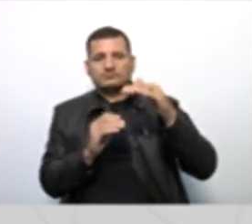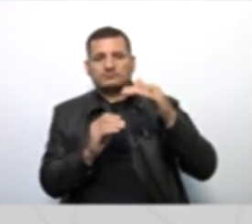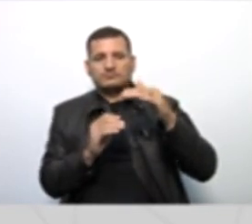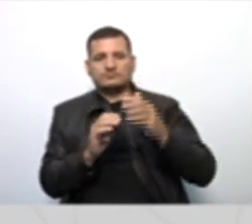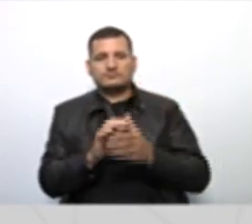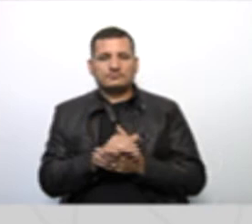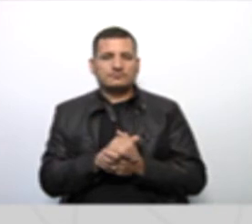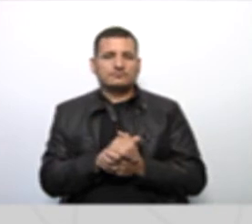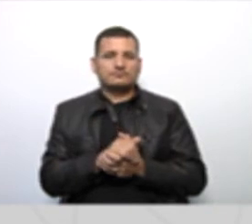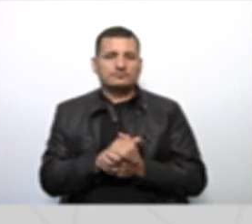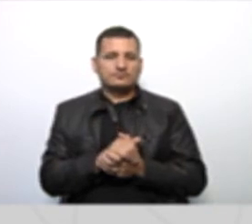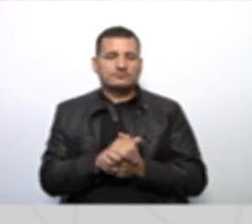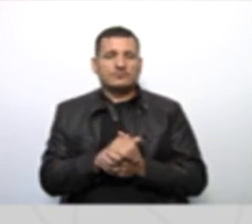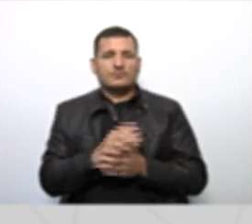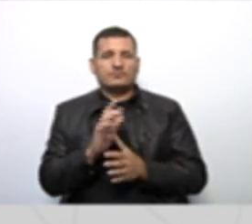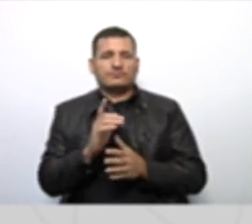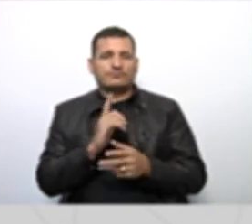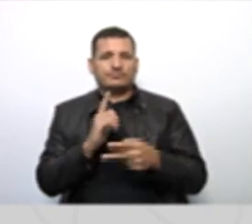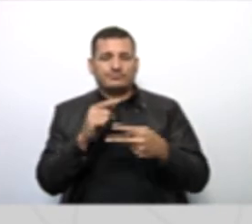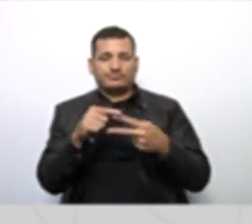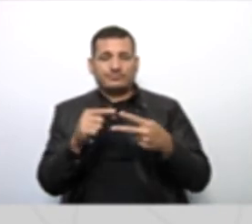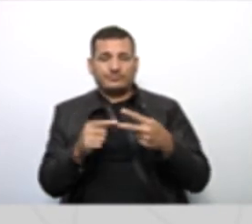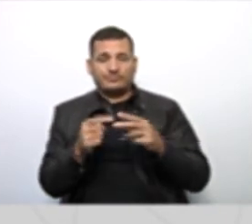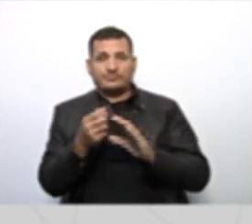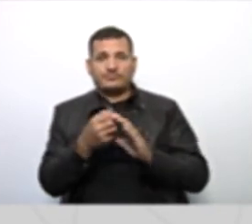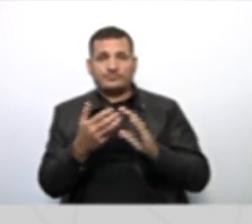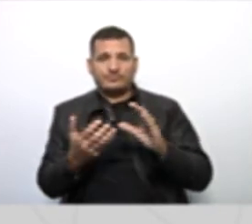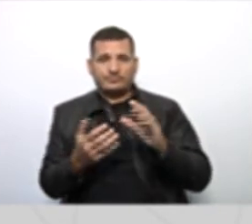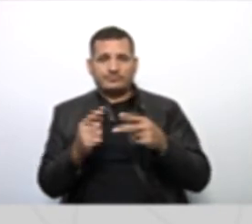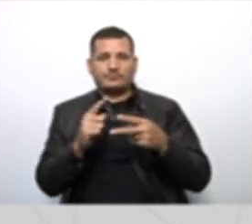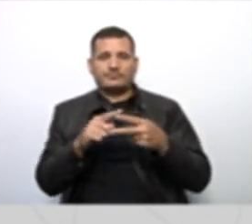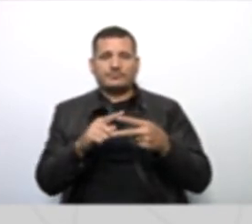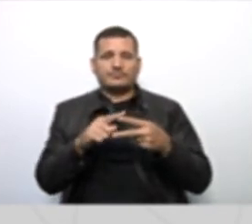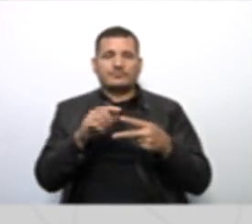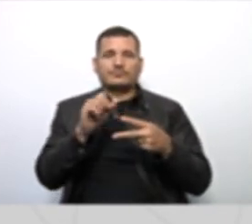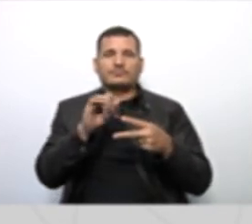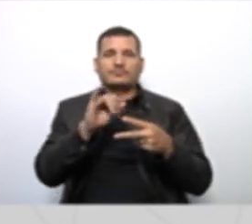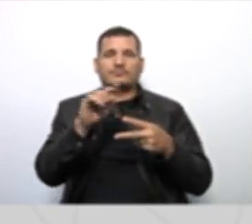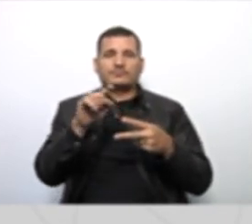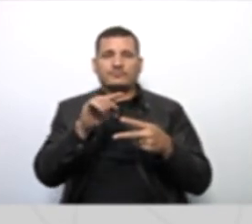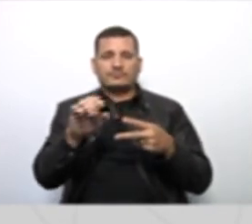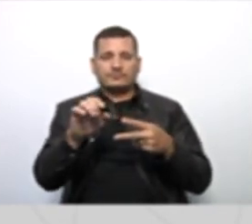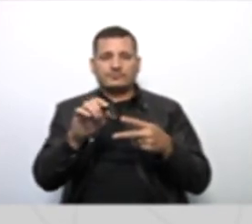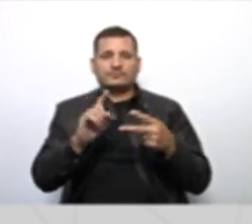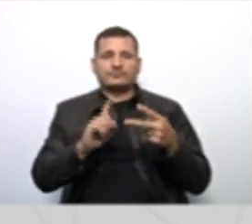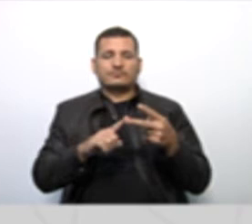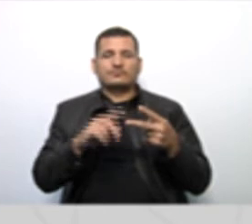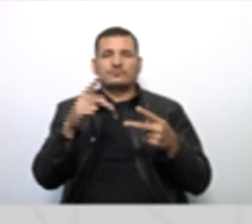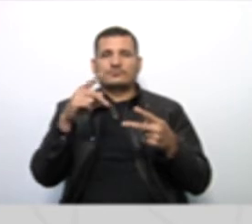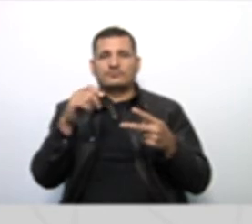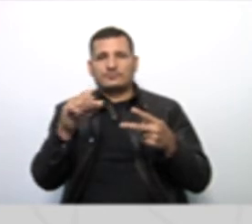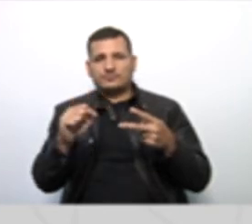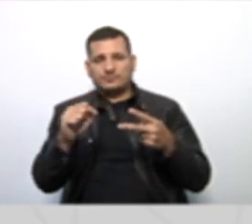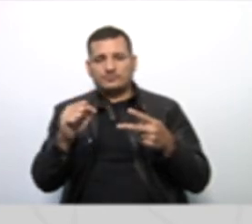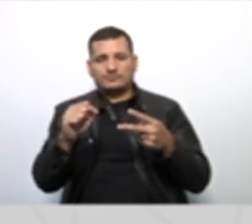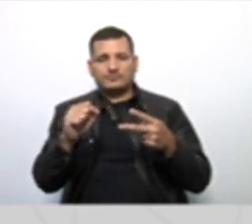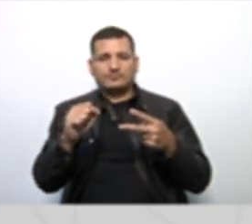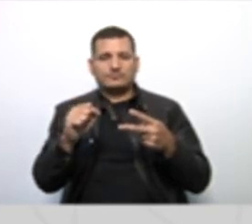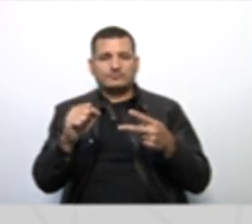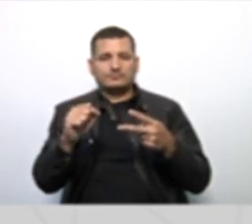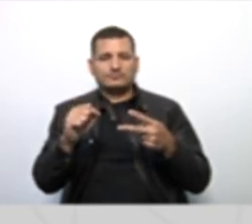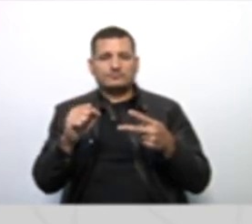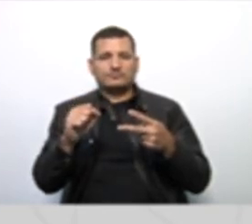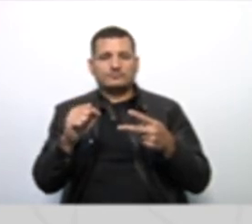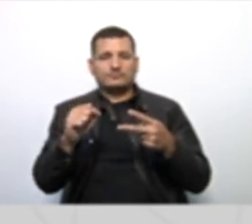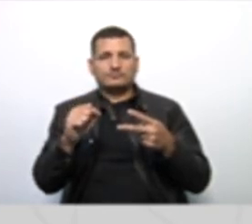Então, nós temos duas propriedades, por exemplo, Size Eurídice e o Post Eurídice. Isso